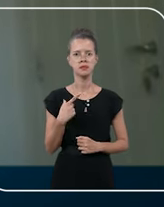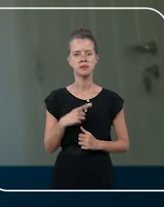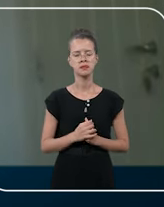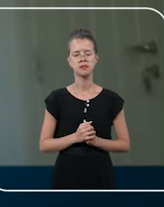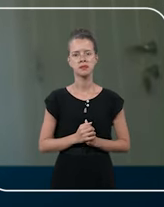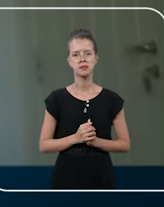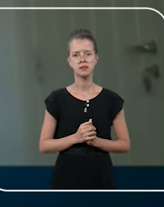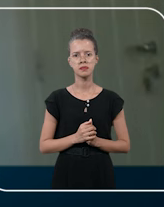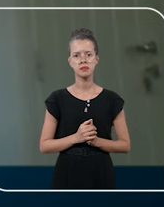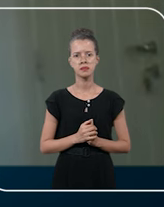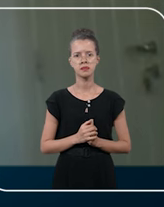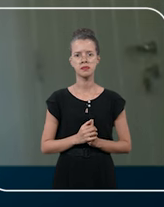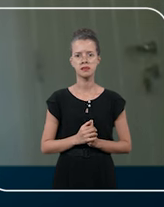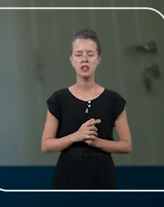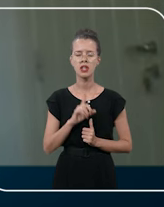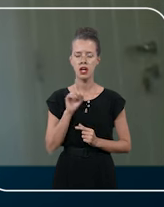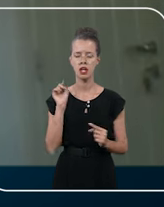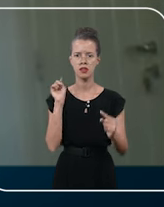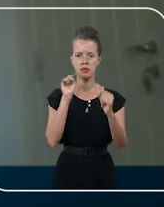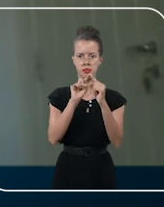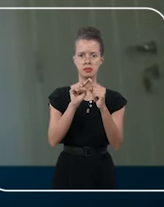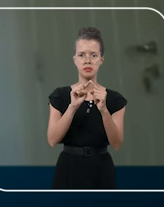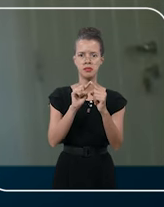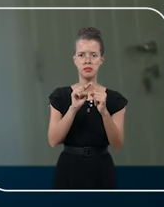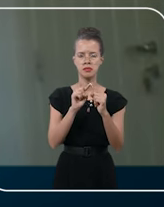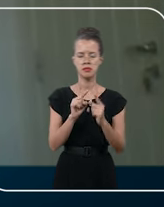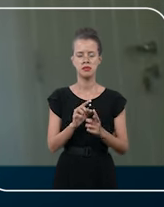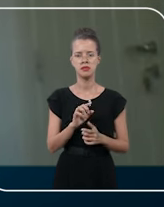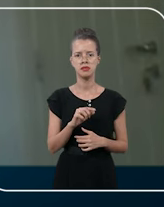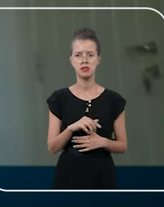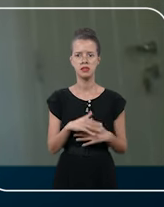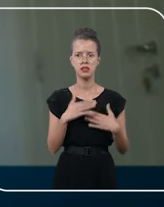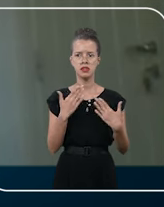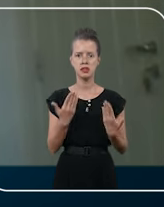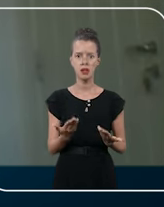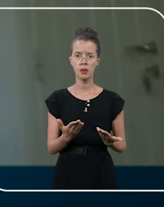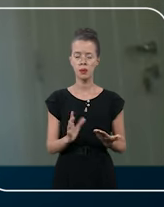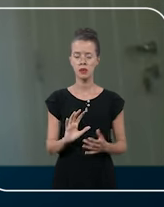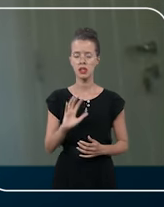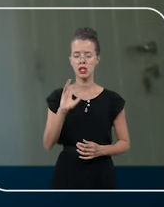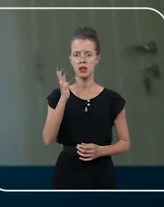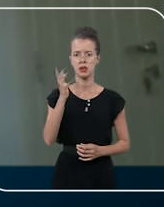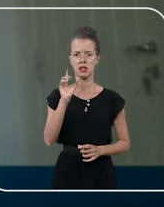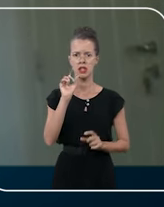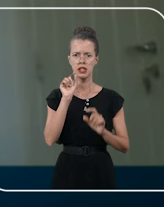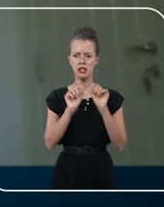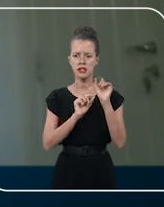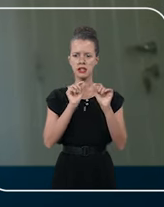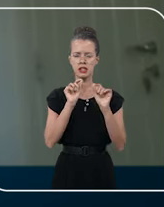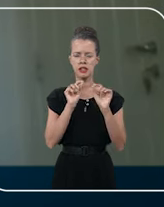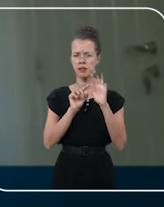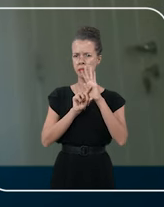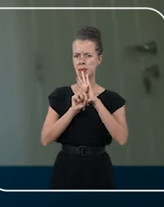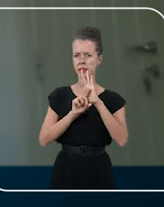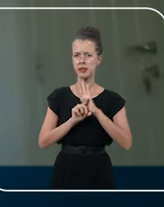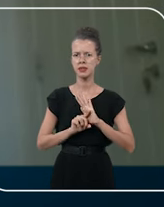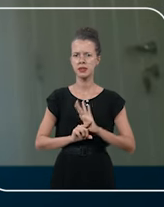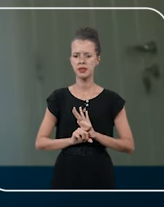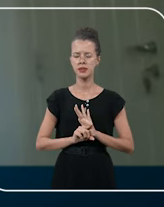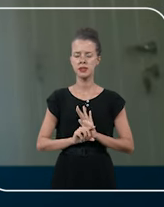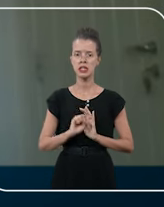é objetiva. Então, afere-se, né, se houve realmente essa